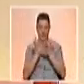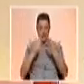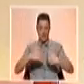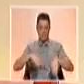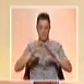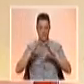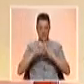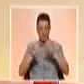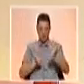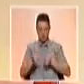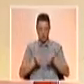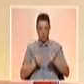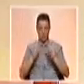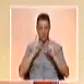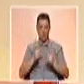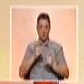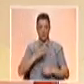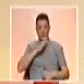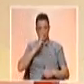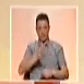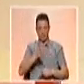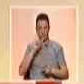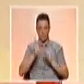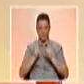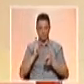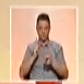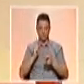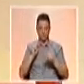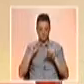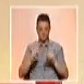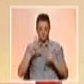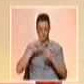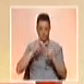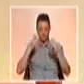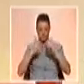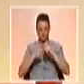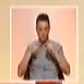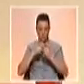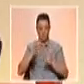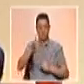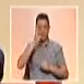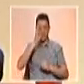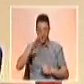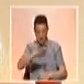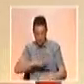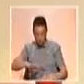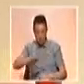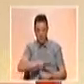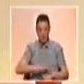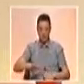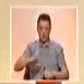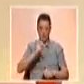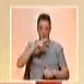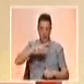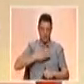sua gestão tem que ser local. O que é que eu quero dizer com isto? Quero dizer que os problemas hídricos são locais. Andaluzia